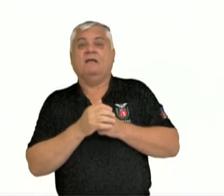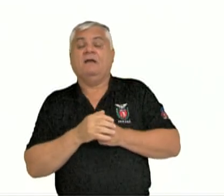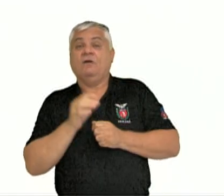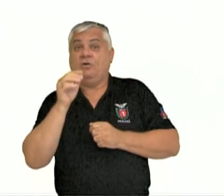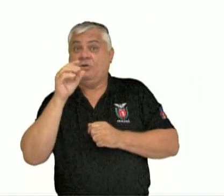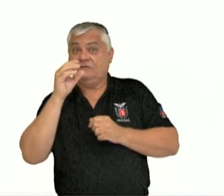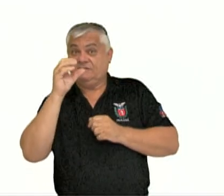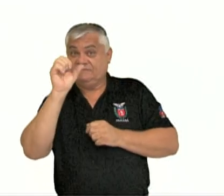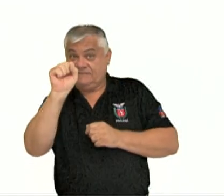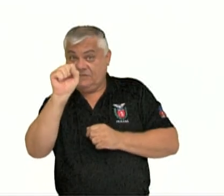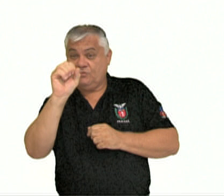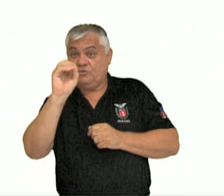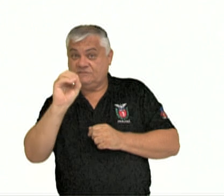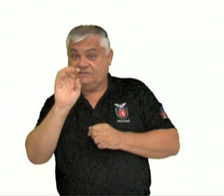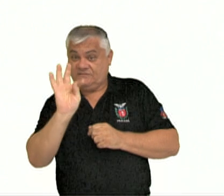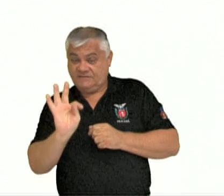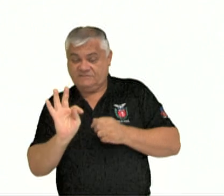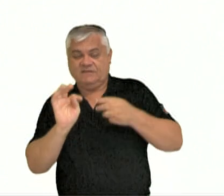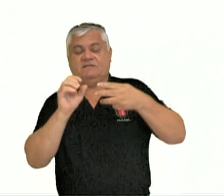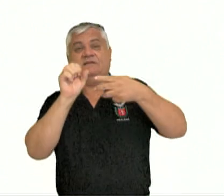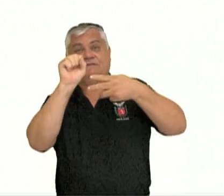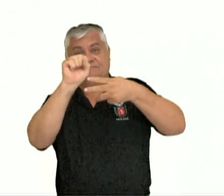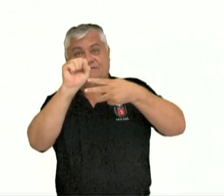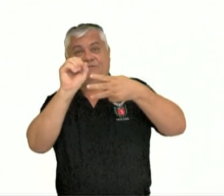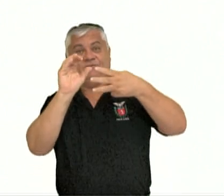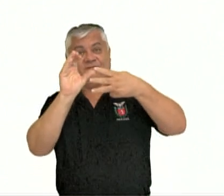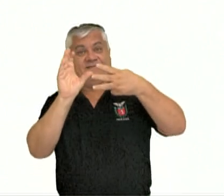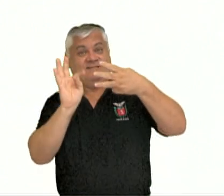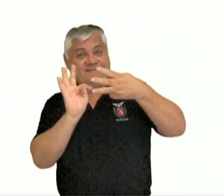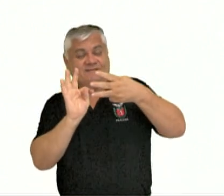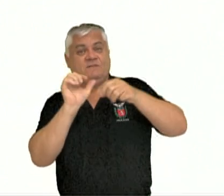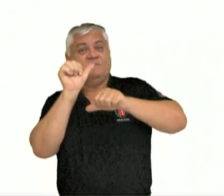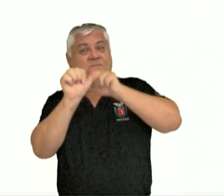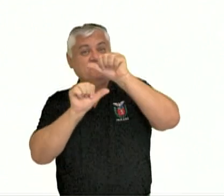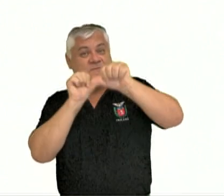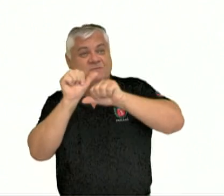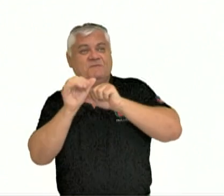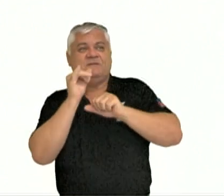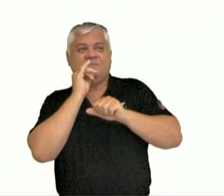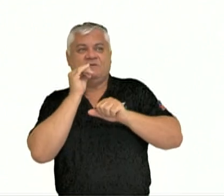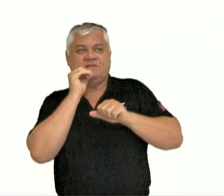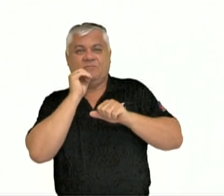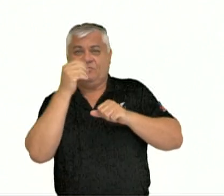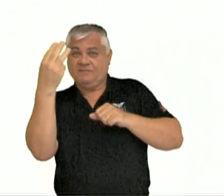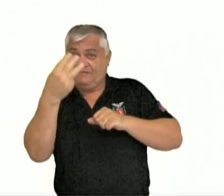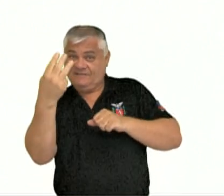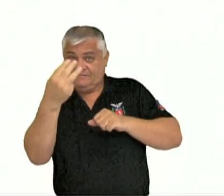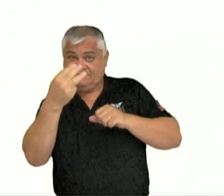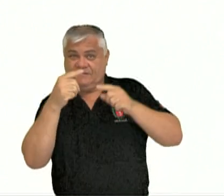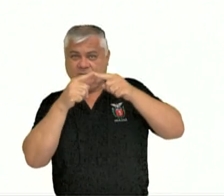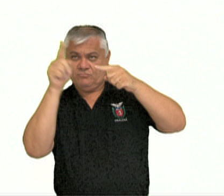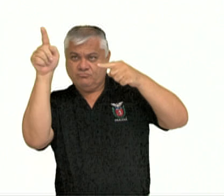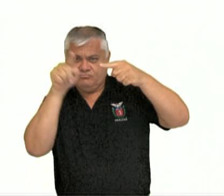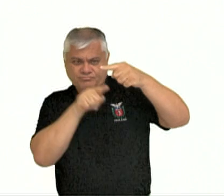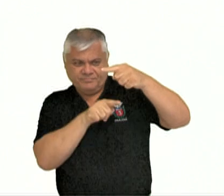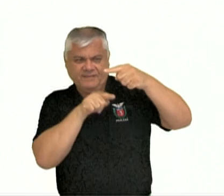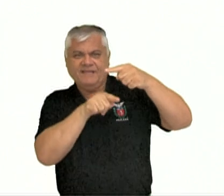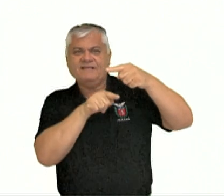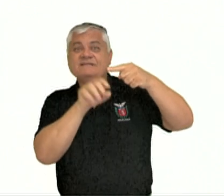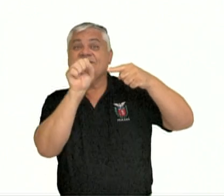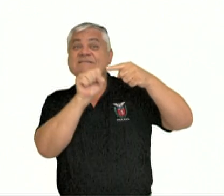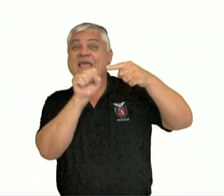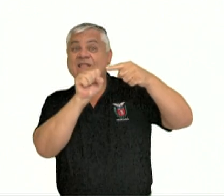cosseno e tangente em módulo serão os mesmos. O que muda? O sinal. Aqui no terceiro quadrante, seno no